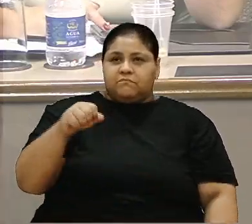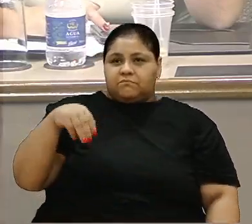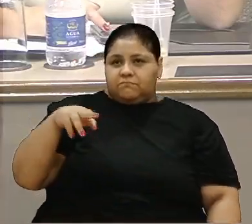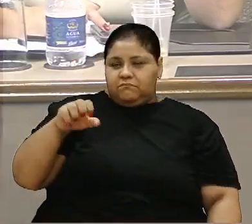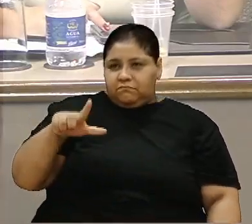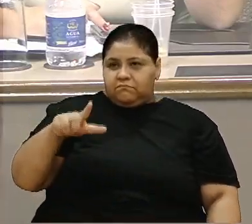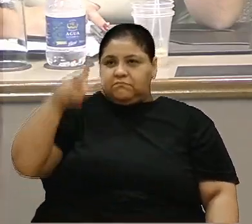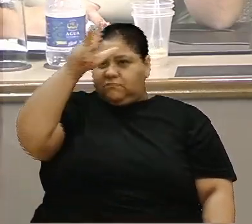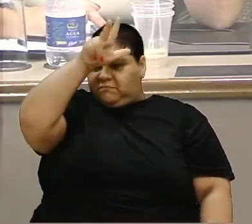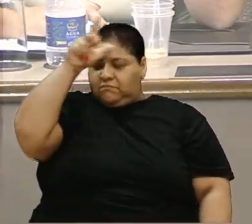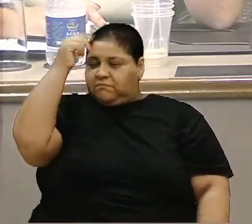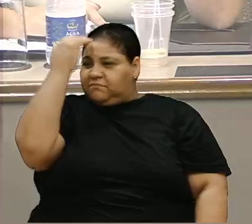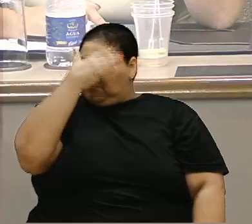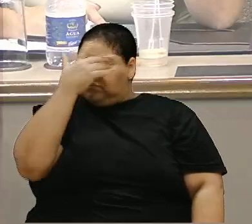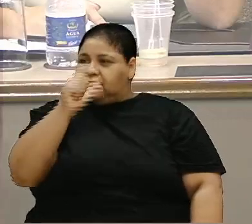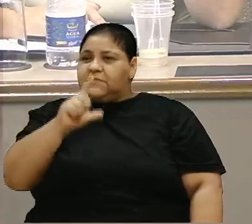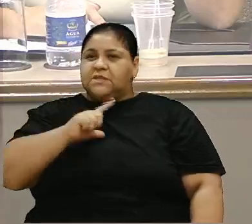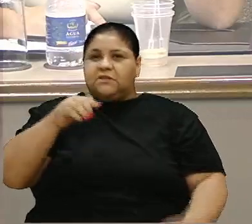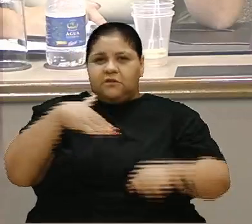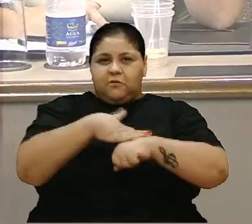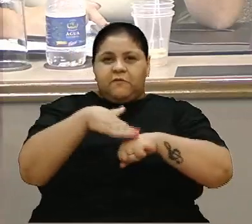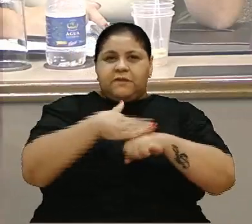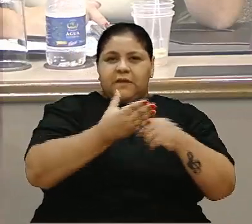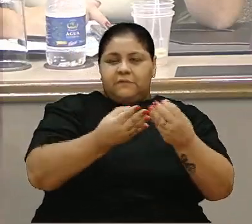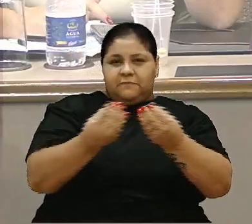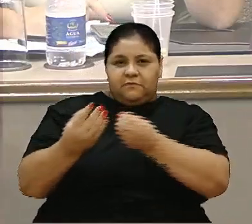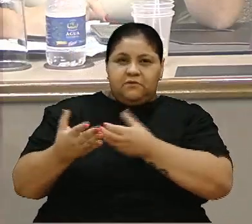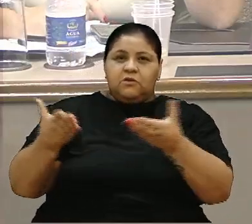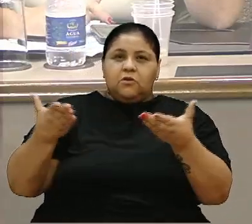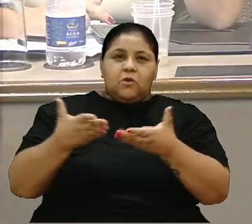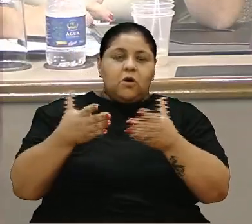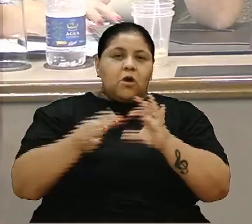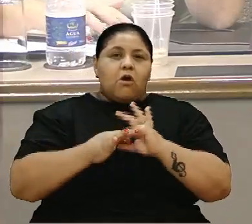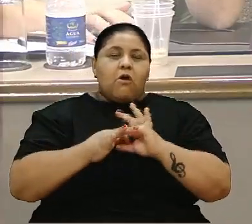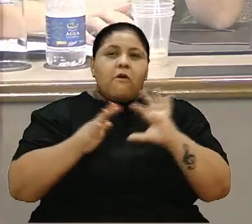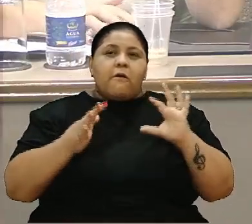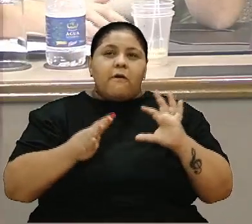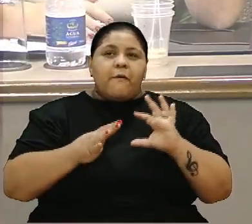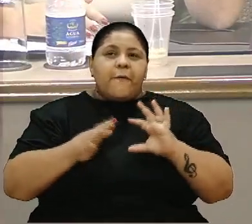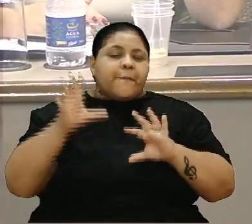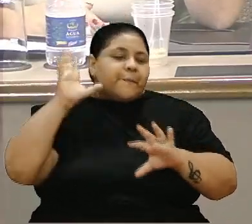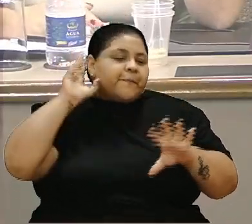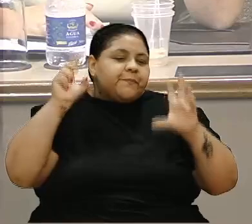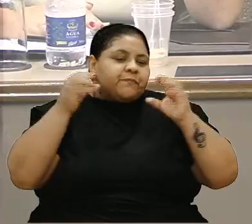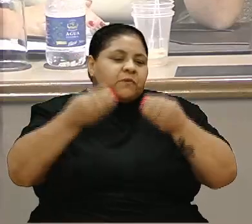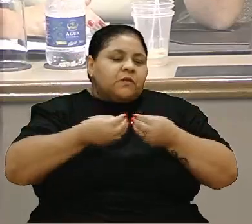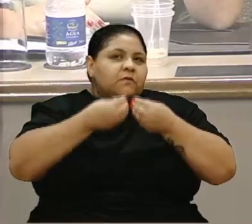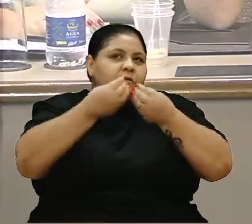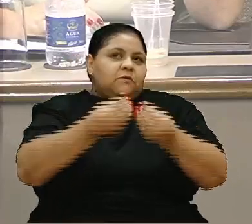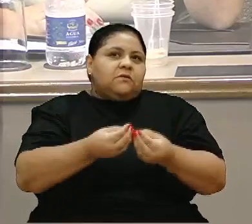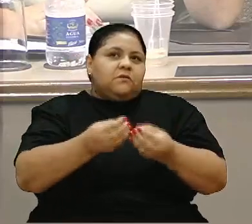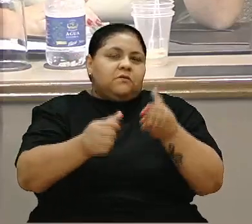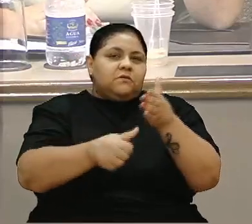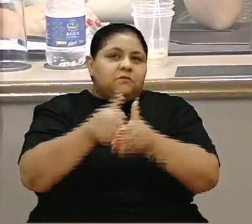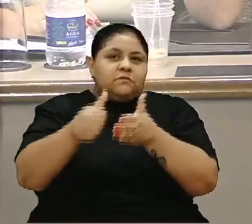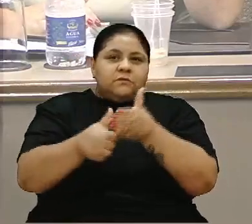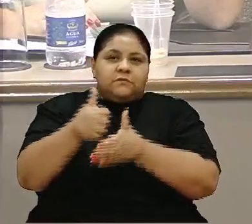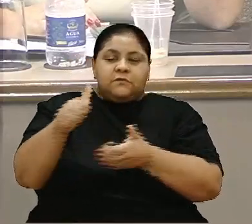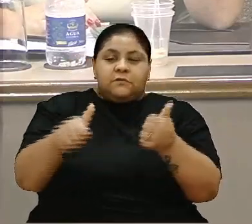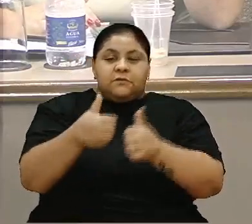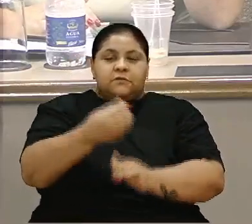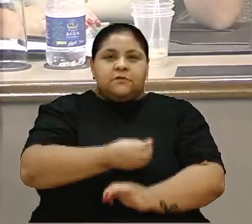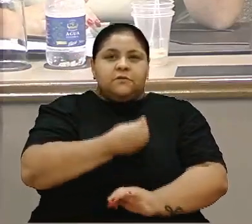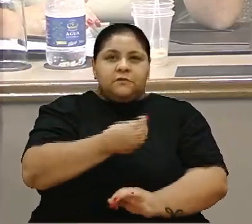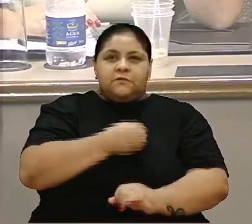prefeito Odiló, que é com quem a gente tem conversado bastante também, estão dispostos aí a ouvir e contribuir para a melhora da qualidade de vida da